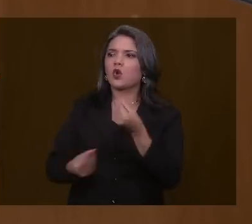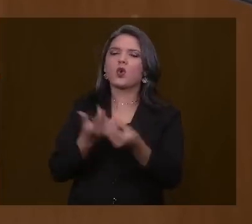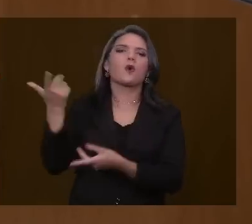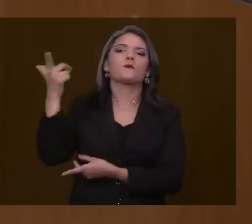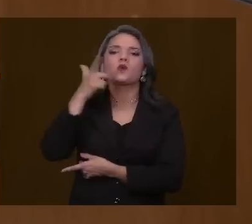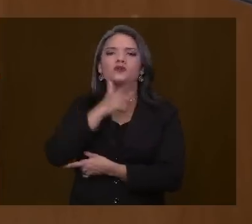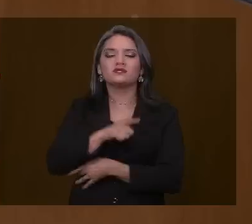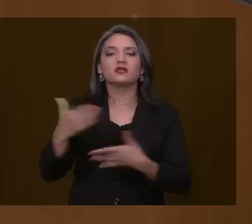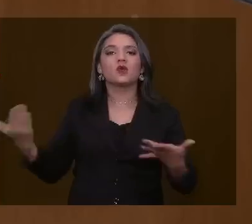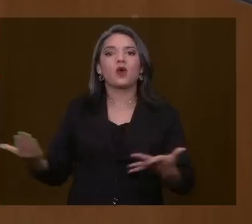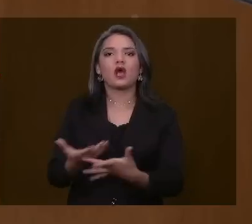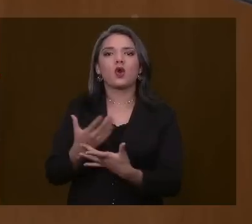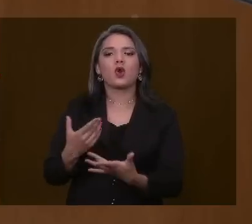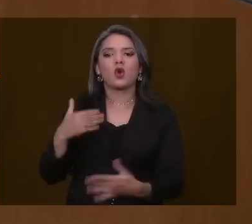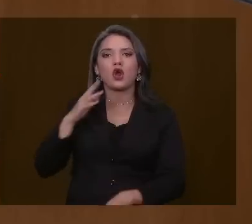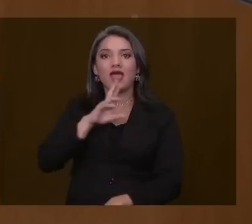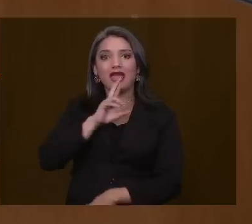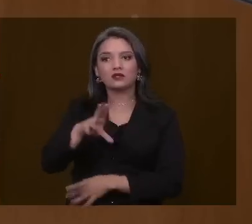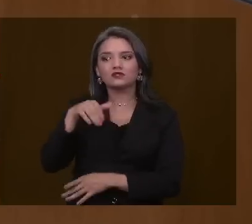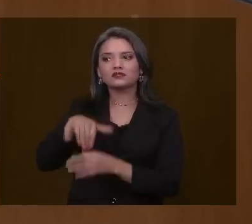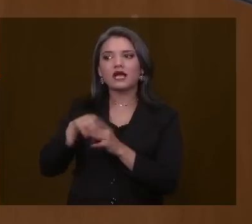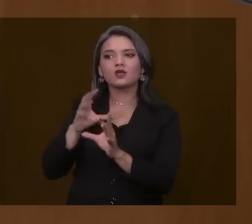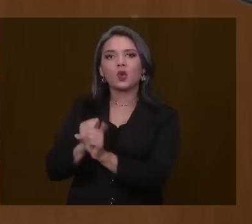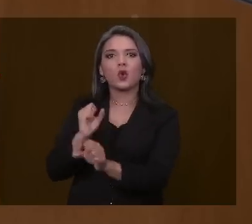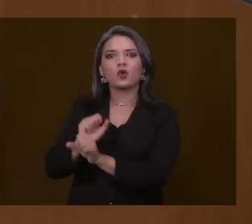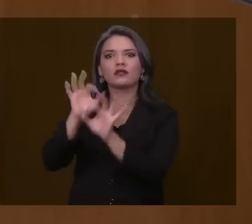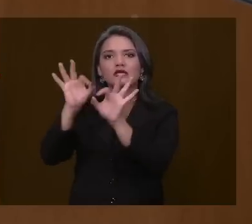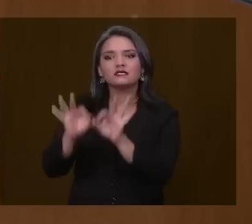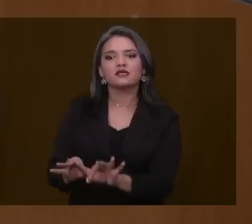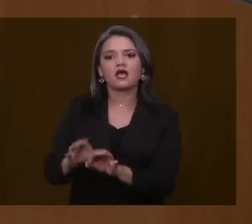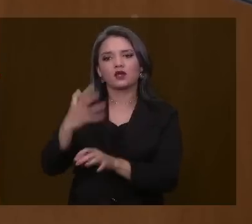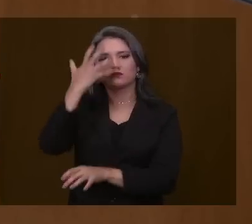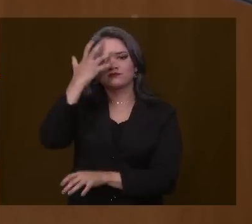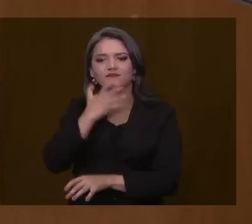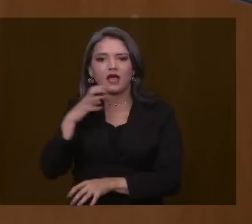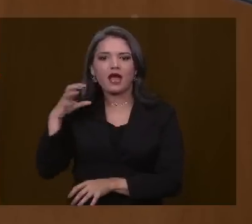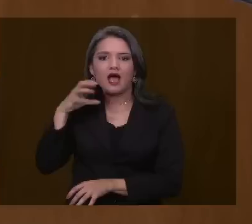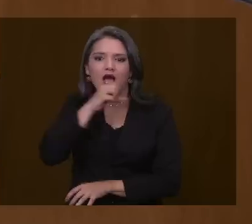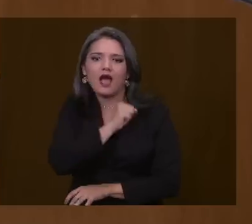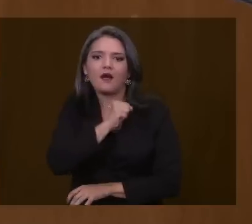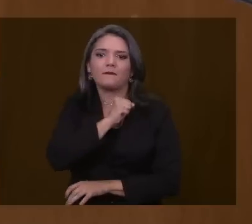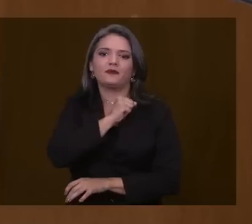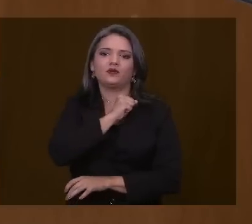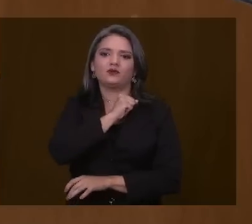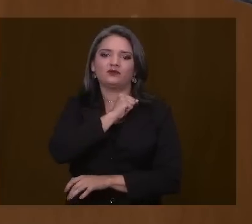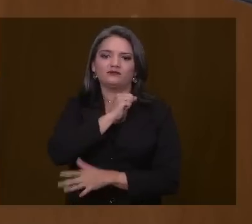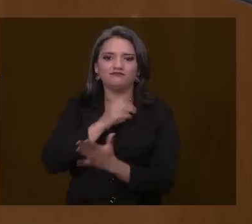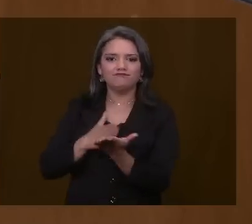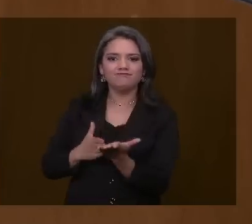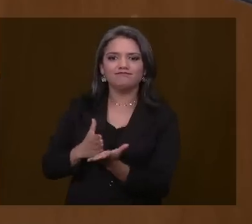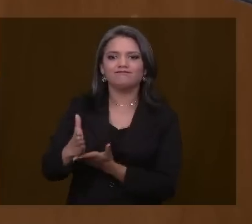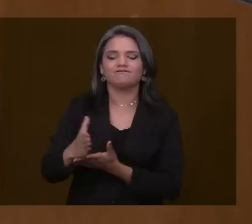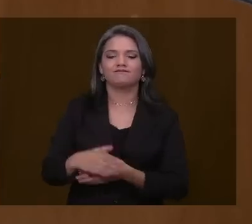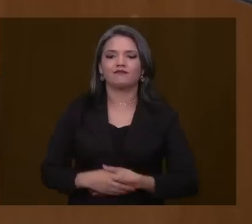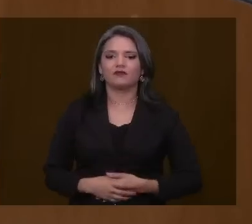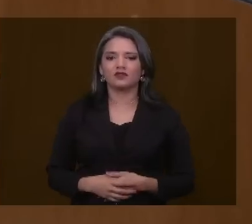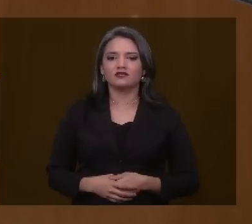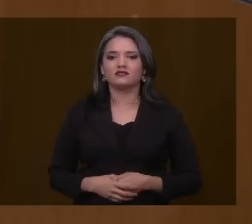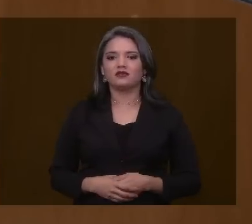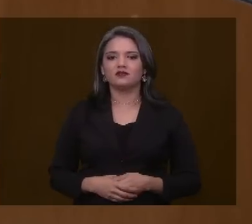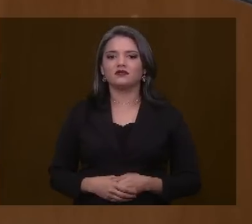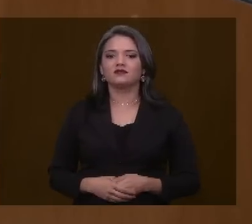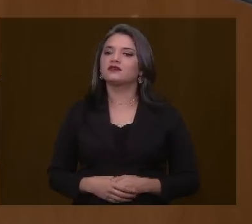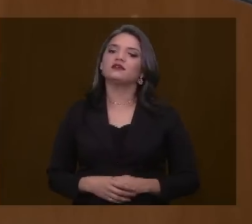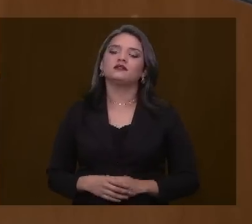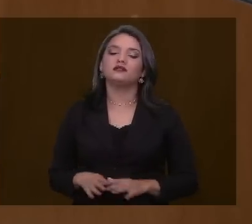um resultado de forma limpa e célere. E dizia de forma